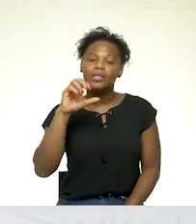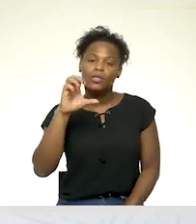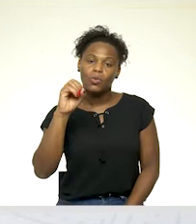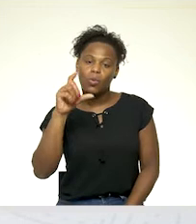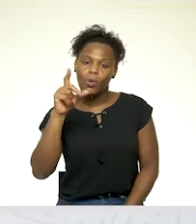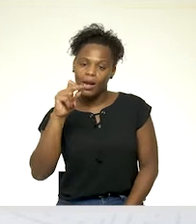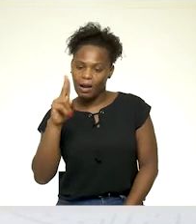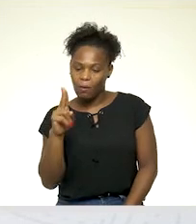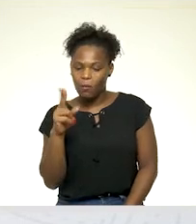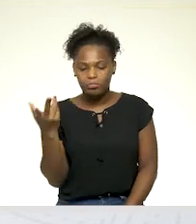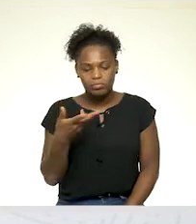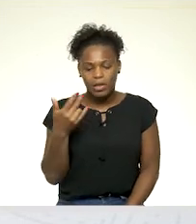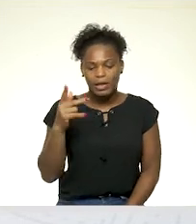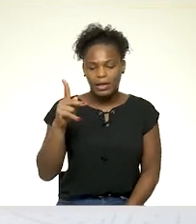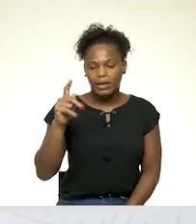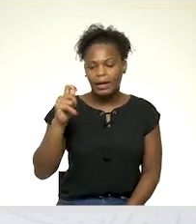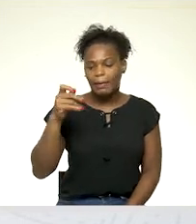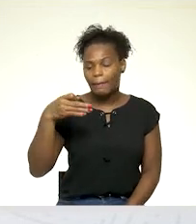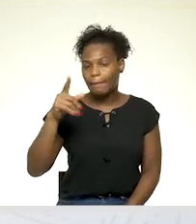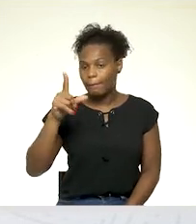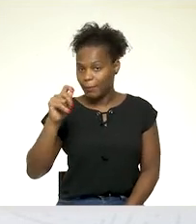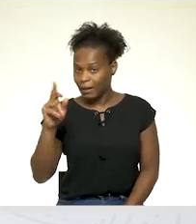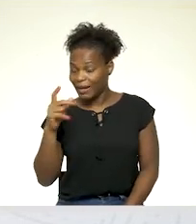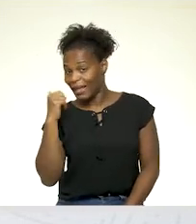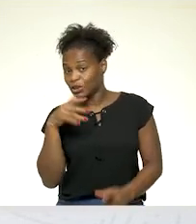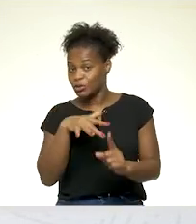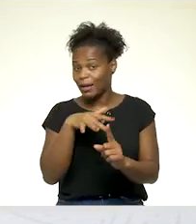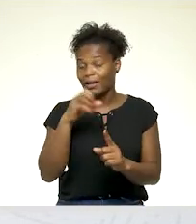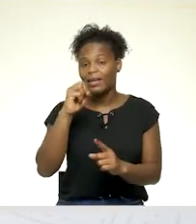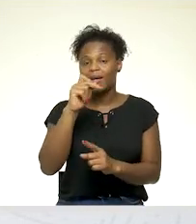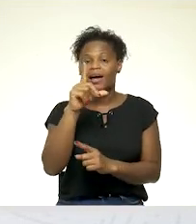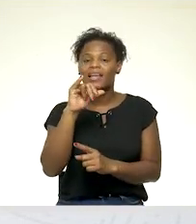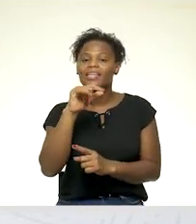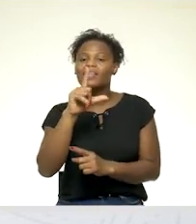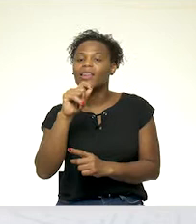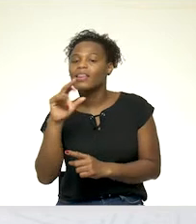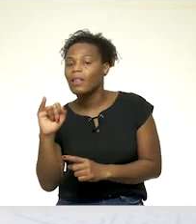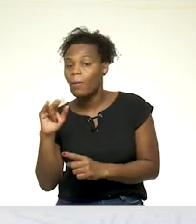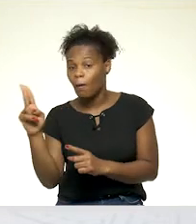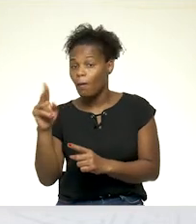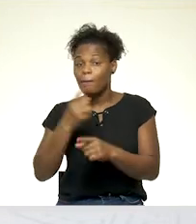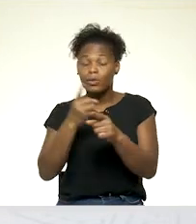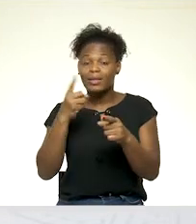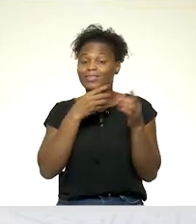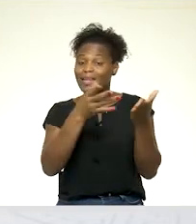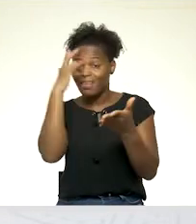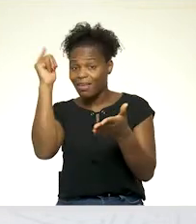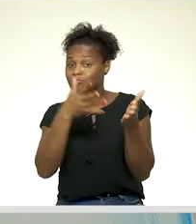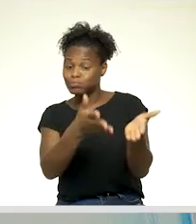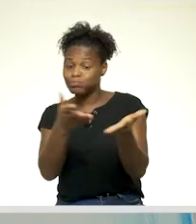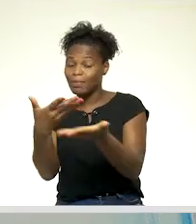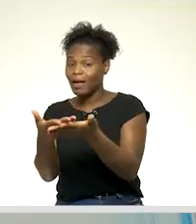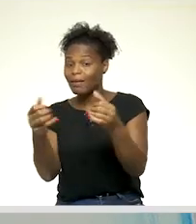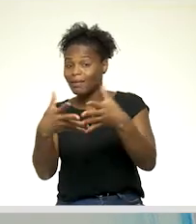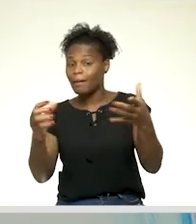Eles são considerados precursores de Galileu. Por quê? Porque eles vão dar grandes contributos para